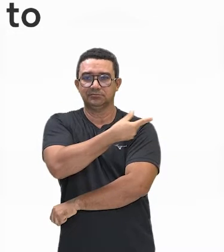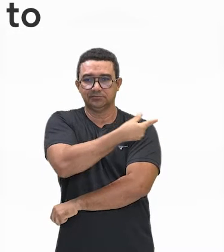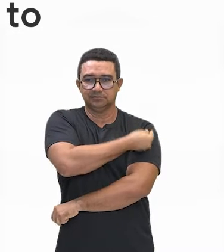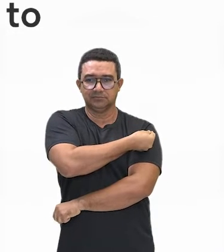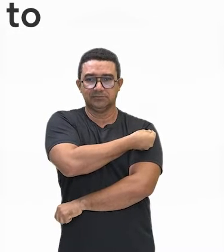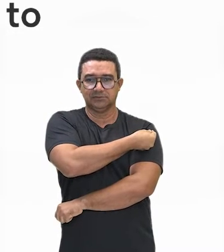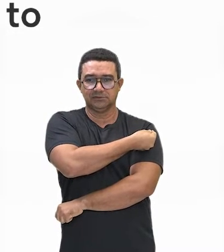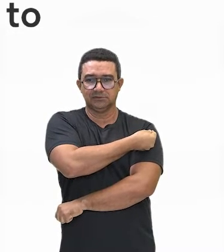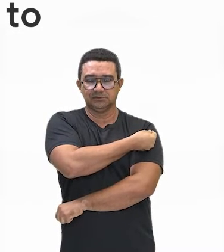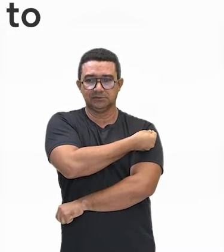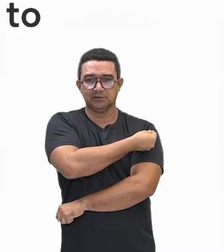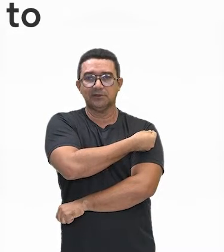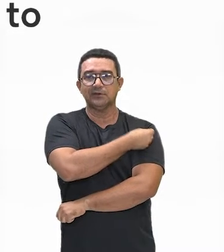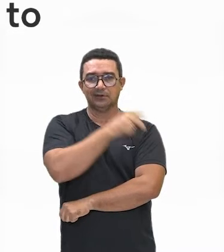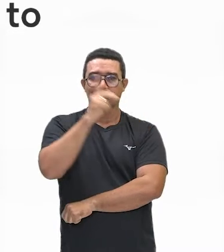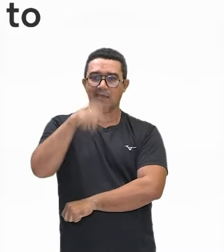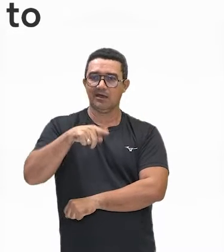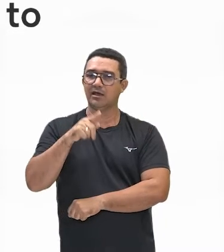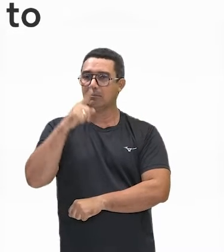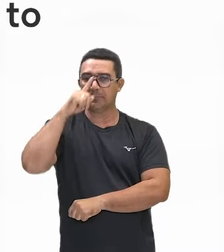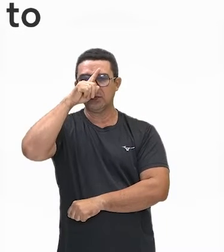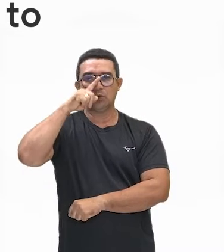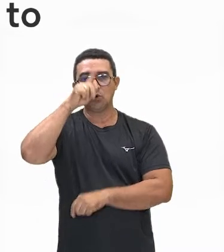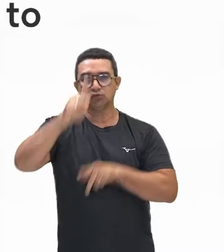nós tivemos um aumento aí